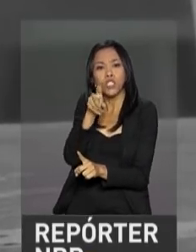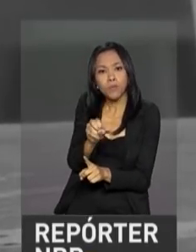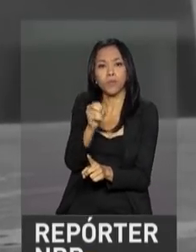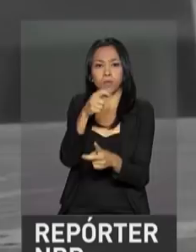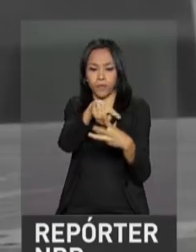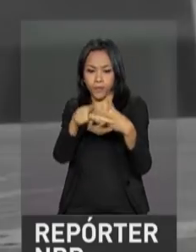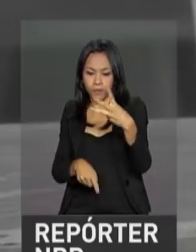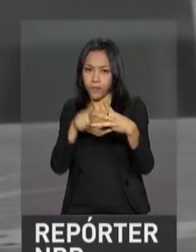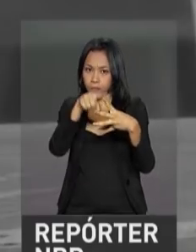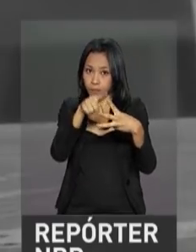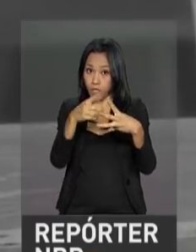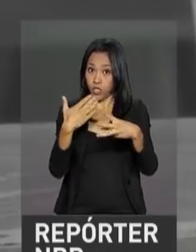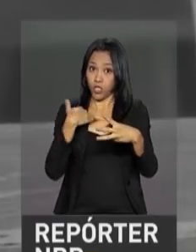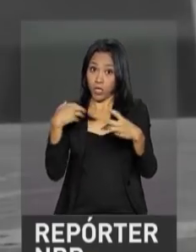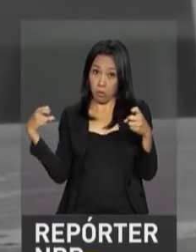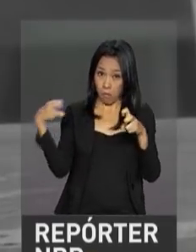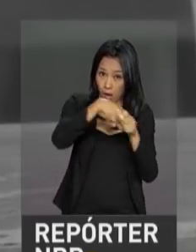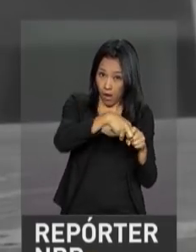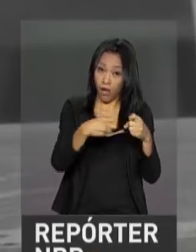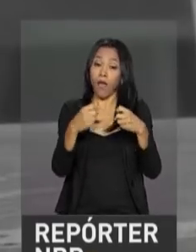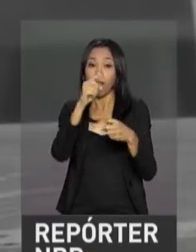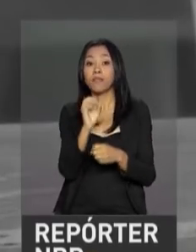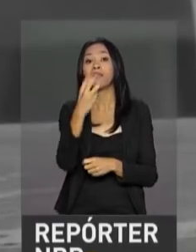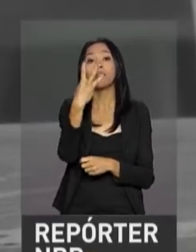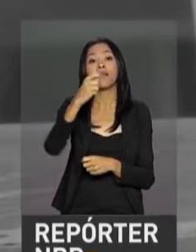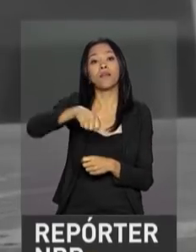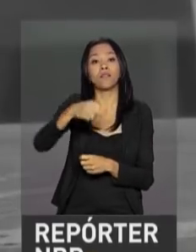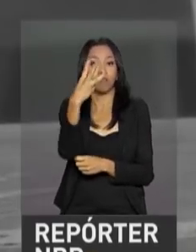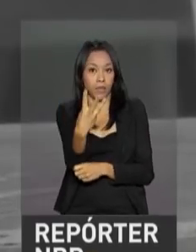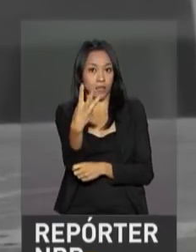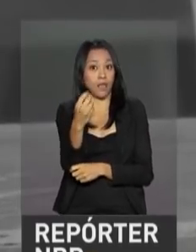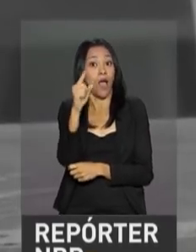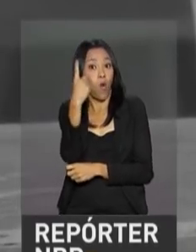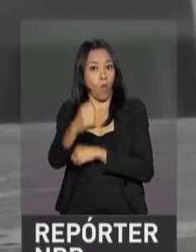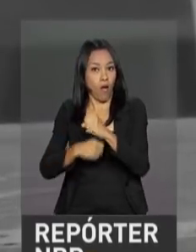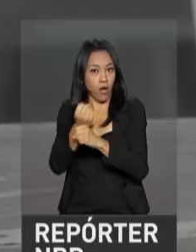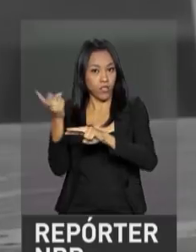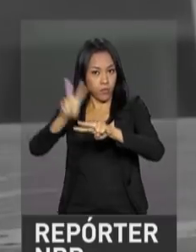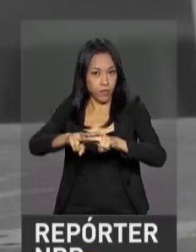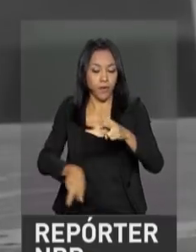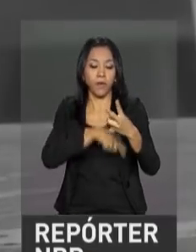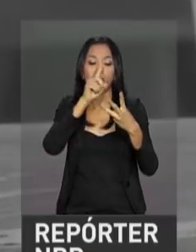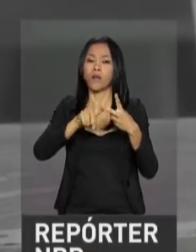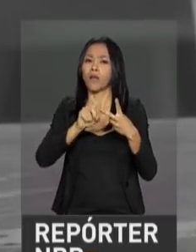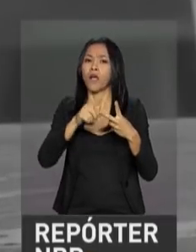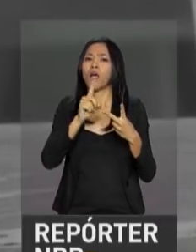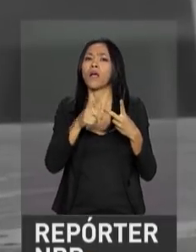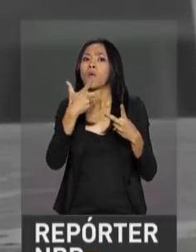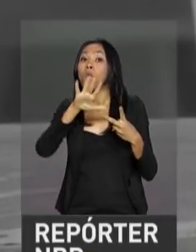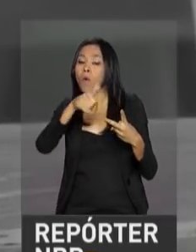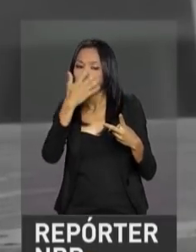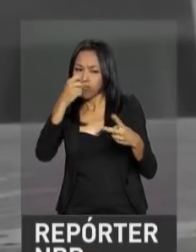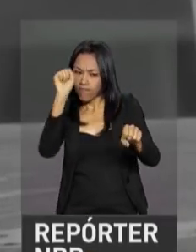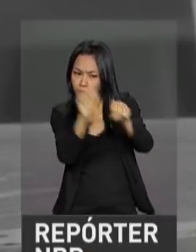caso de lesão corporal a pena varia de três meses a um ano de prisão para homicídio doloso quando há intenção